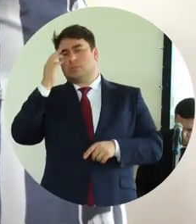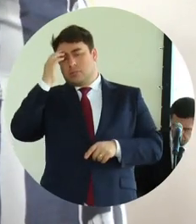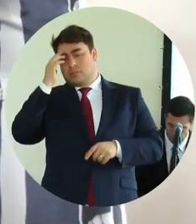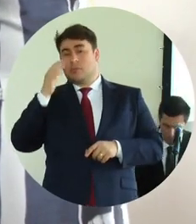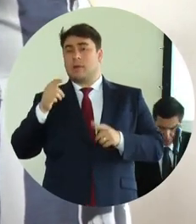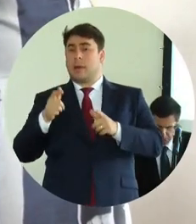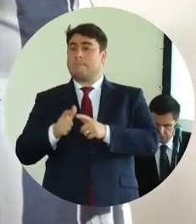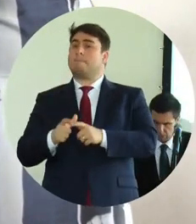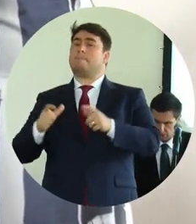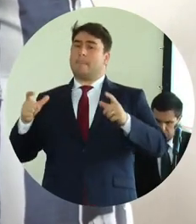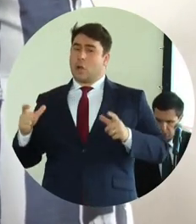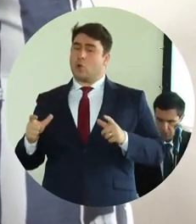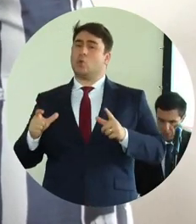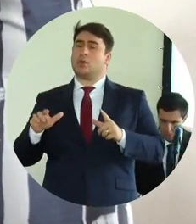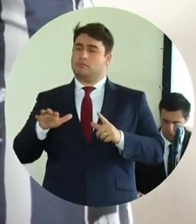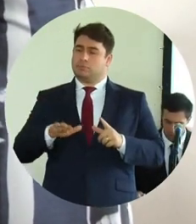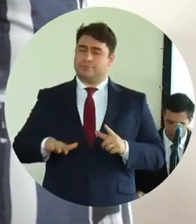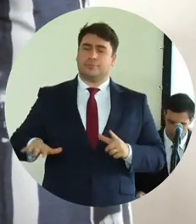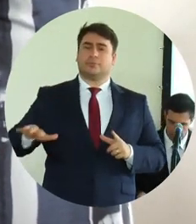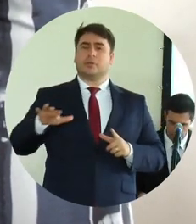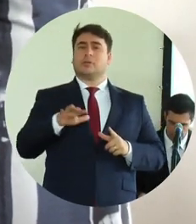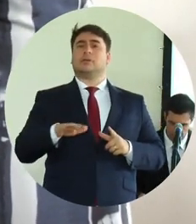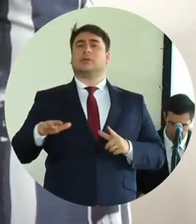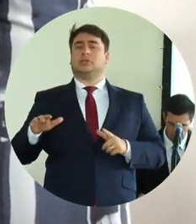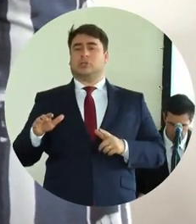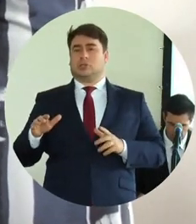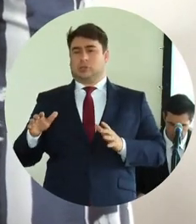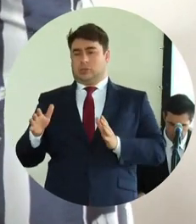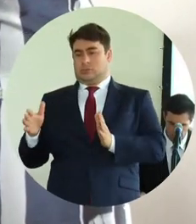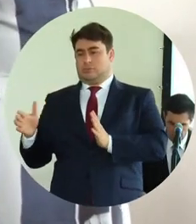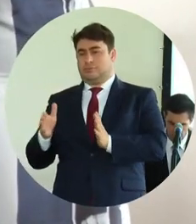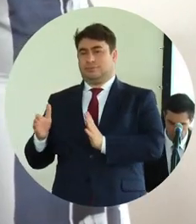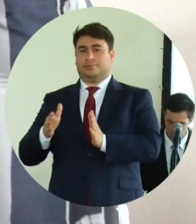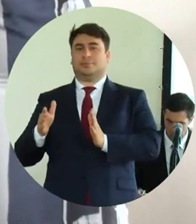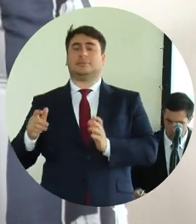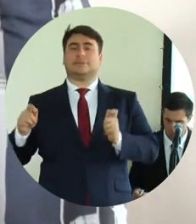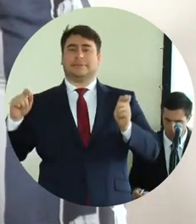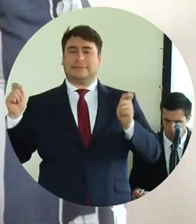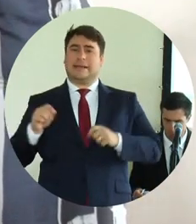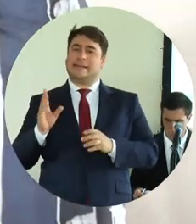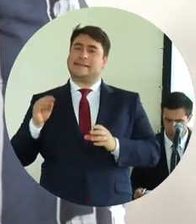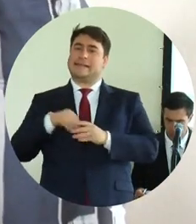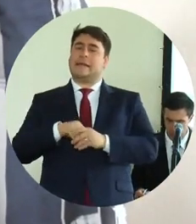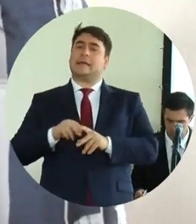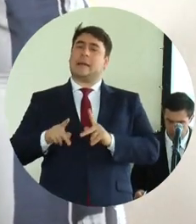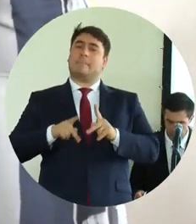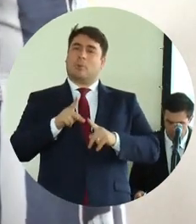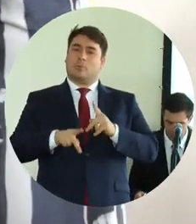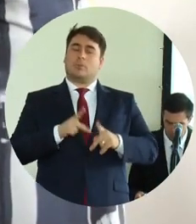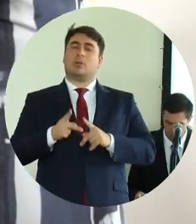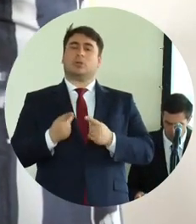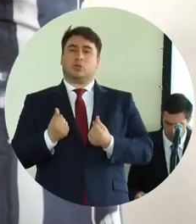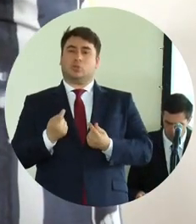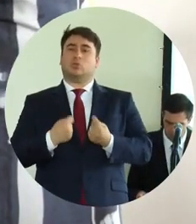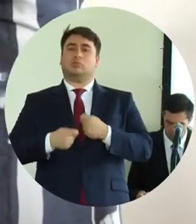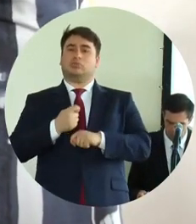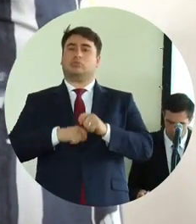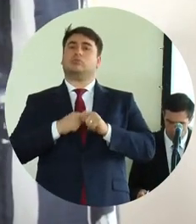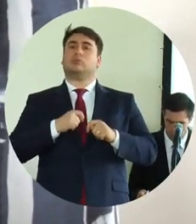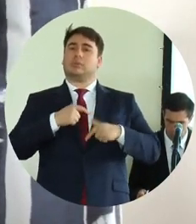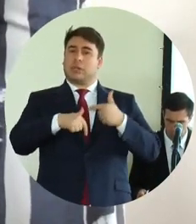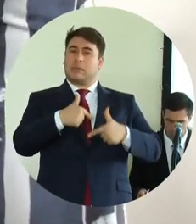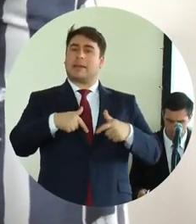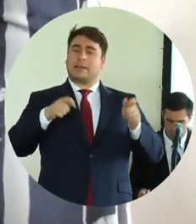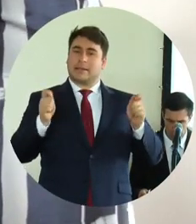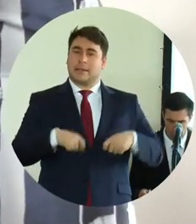uma grande maioria nessa faixa etária, nessa faixa da população, está dentro da população economicamente ativa